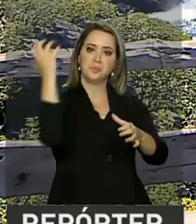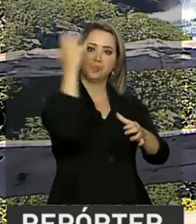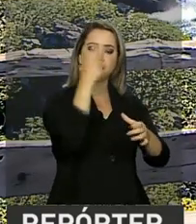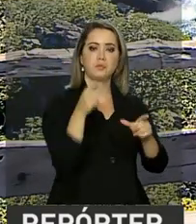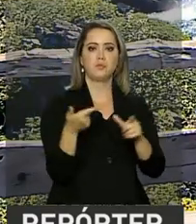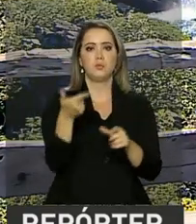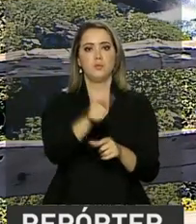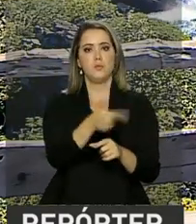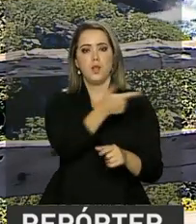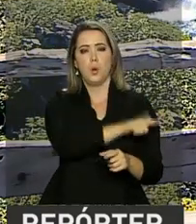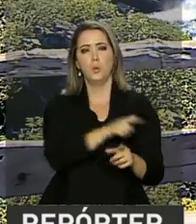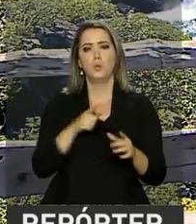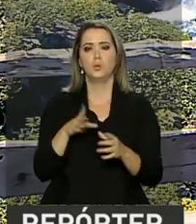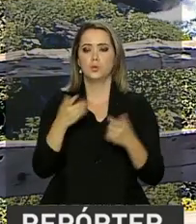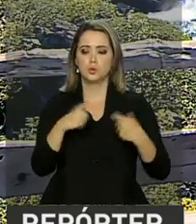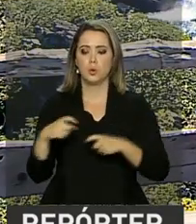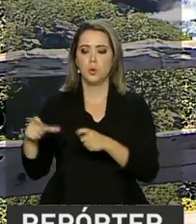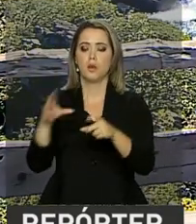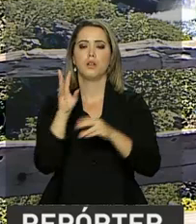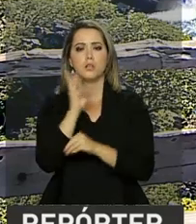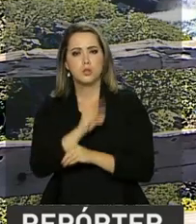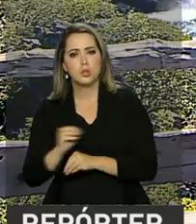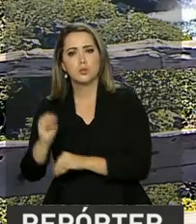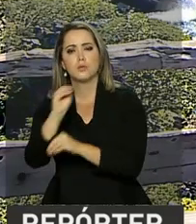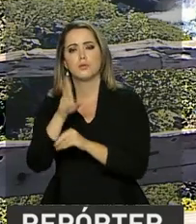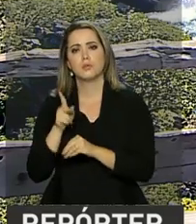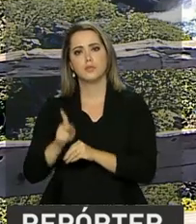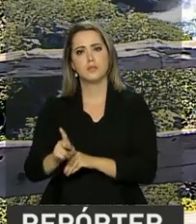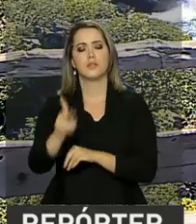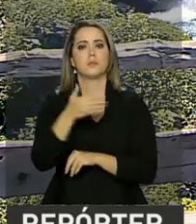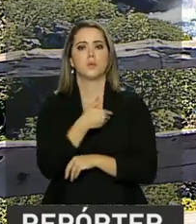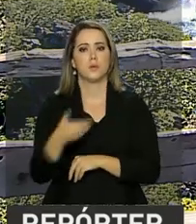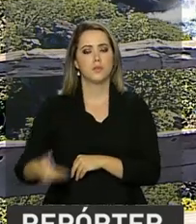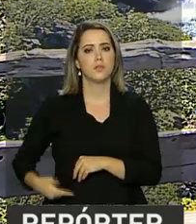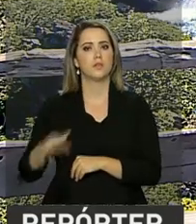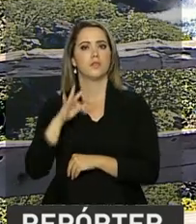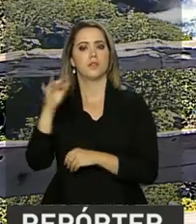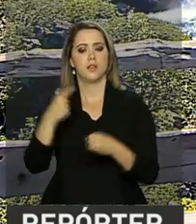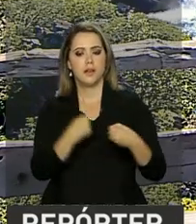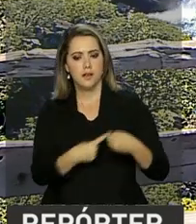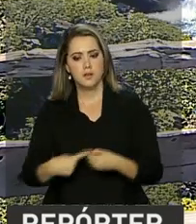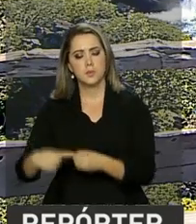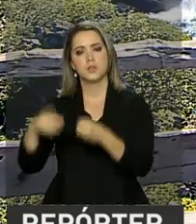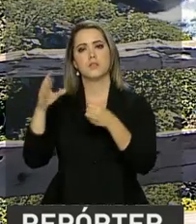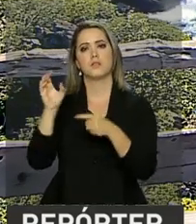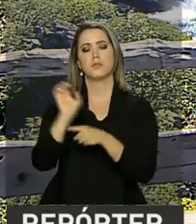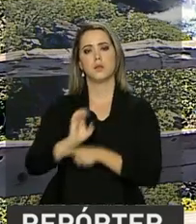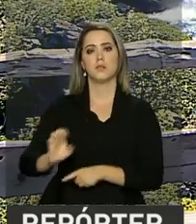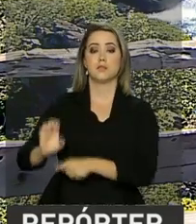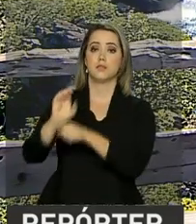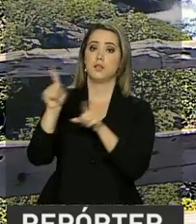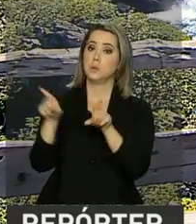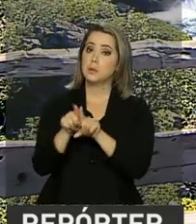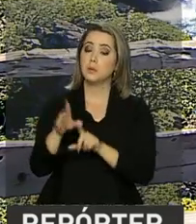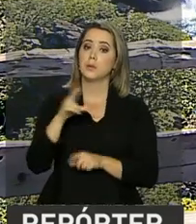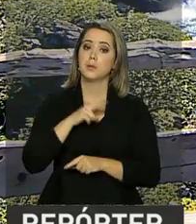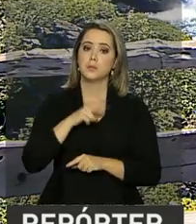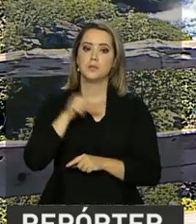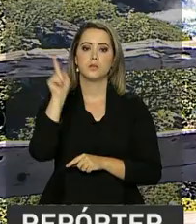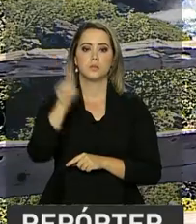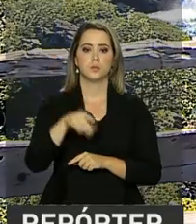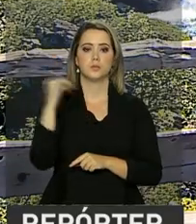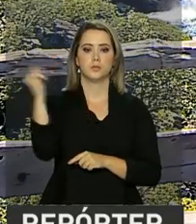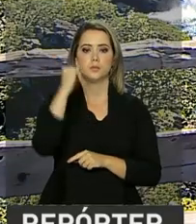estabelecer outras unidades de conservação também federais, municipais, estaduais e privadas, é de